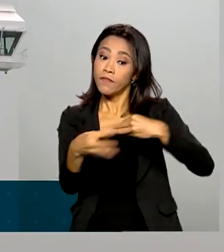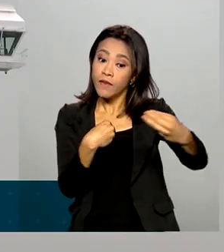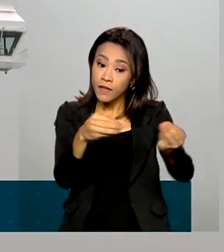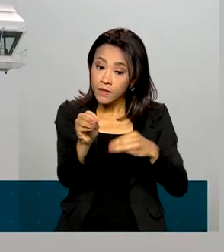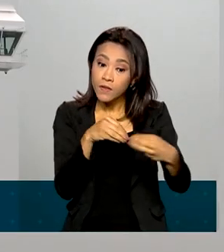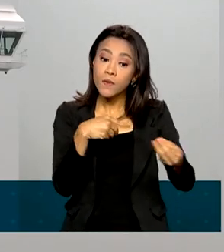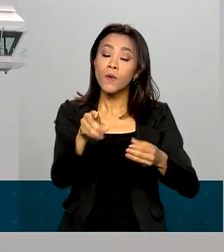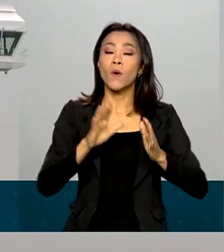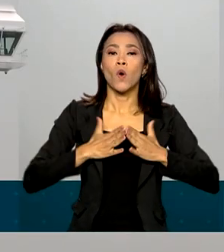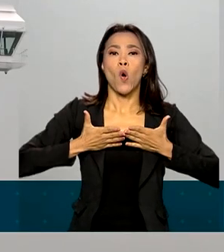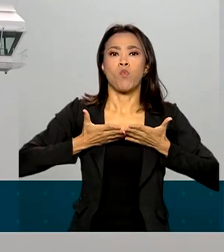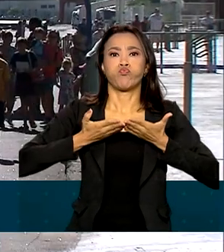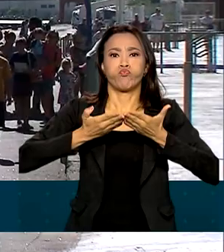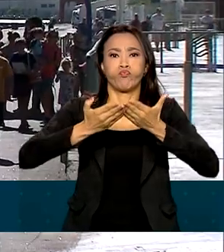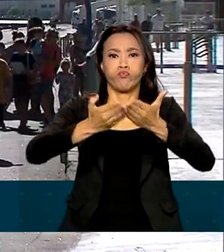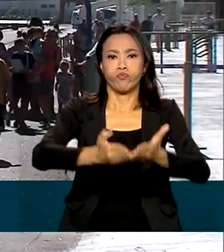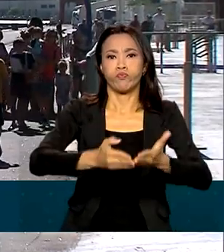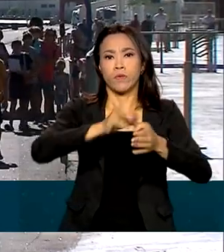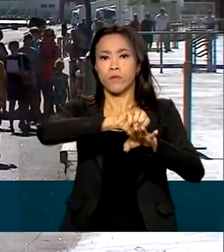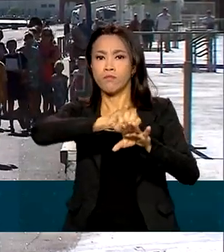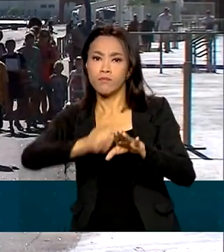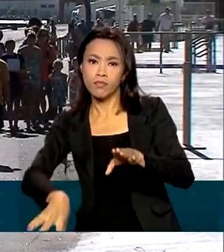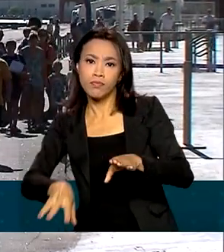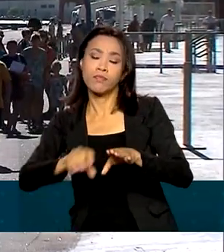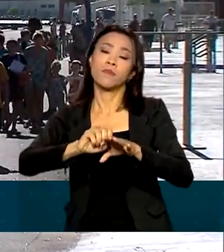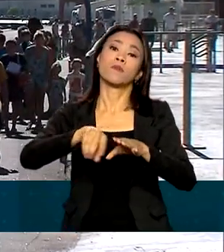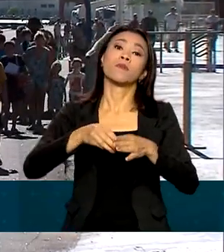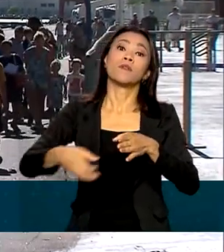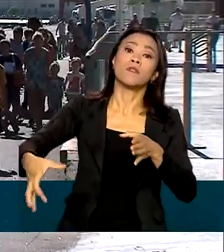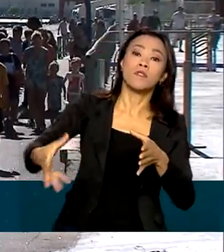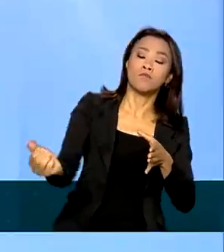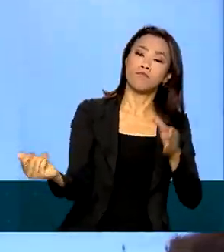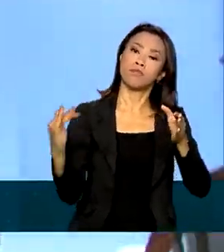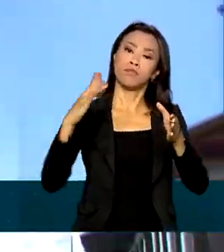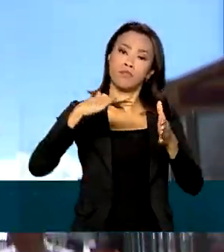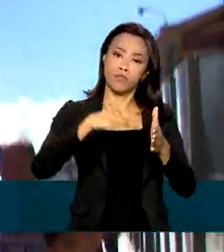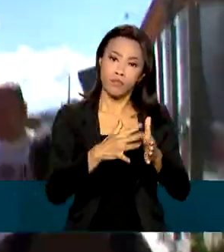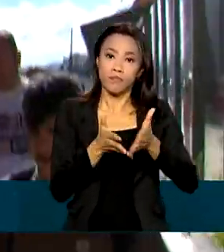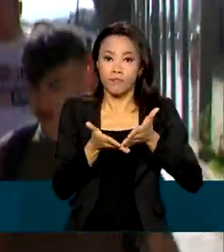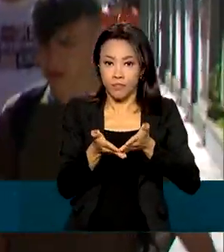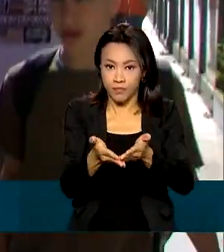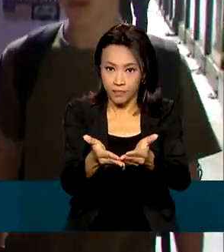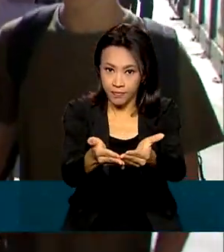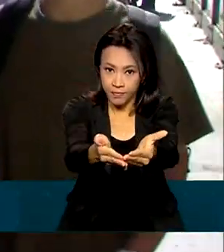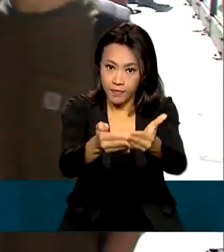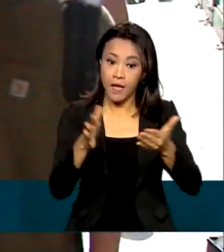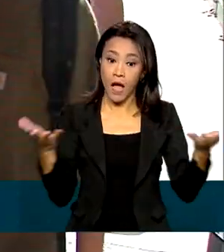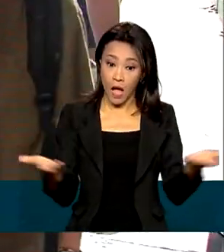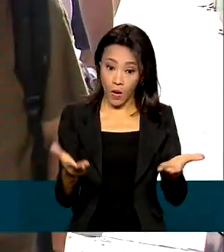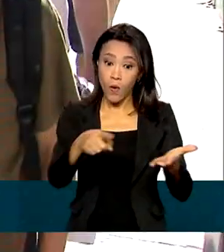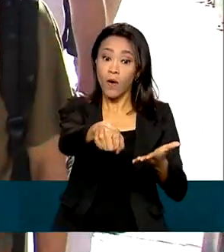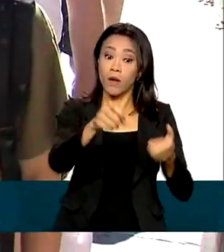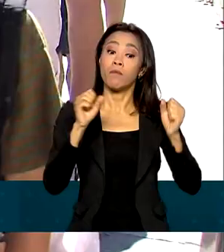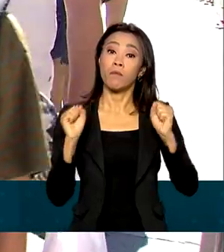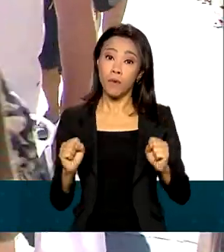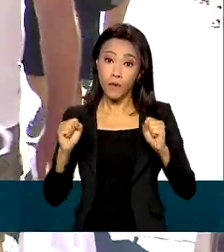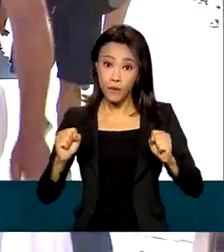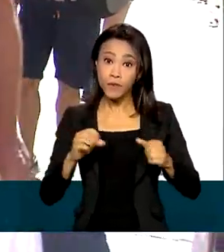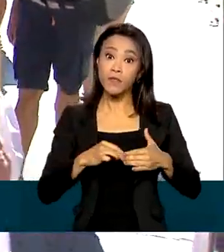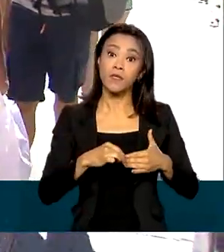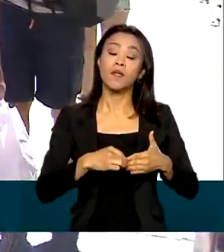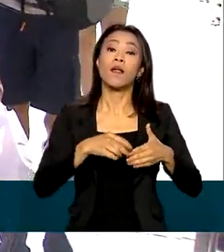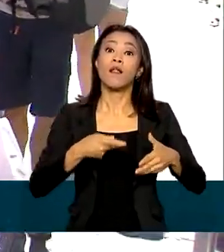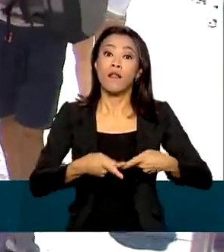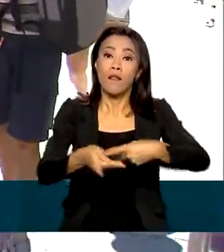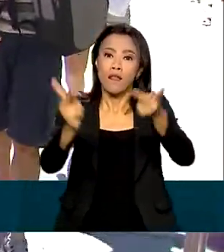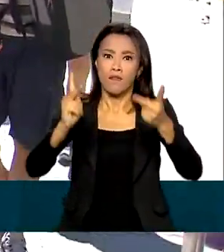e desembarque e transporte de Viajantes em navios de Cruzeiro agora as embarcações vão poder levar a capacidade máxima de